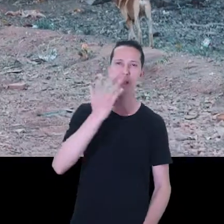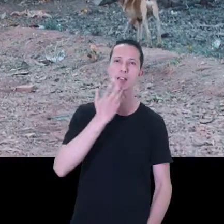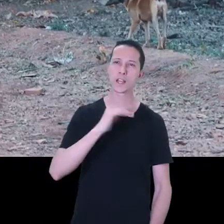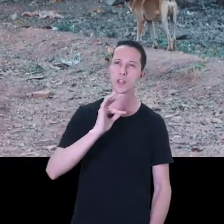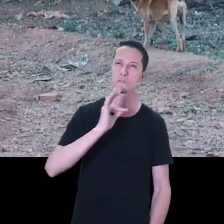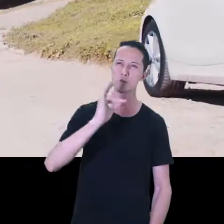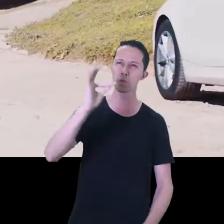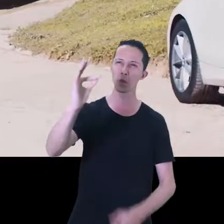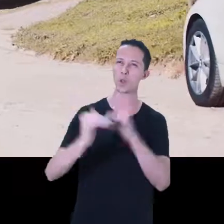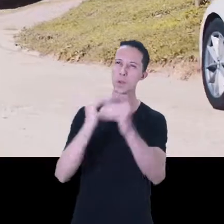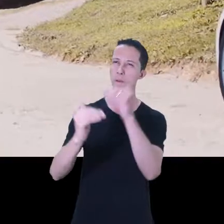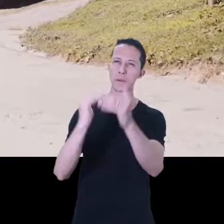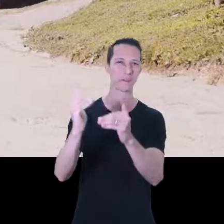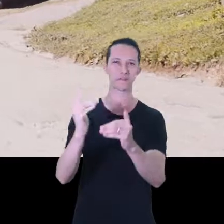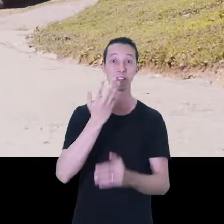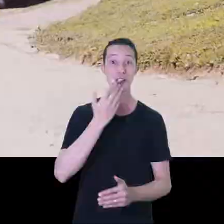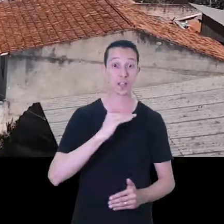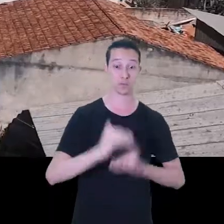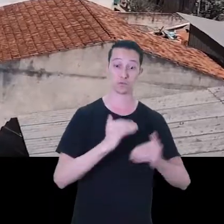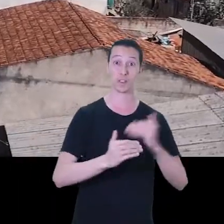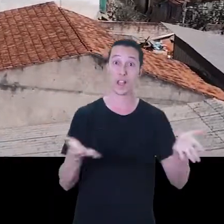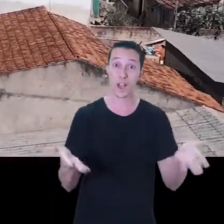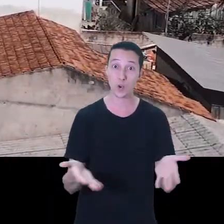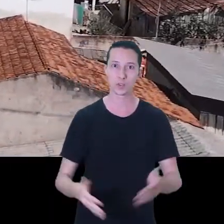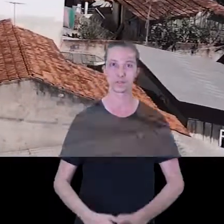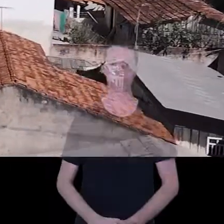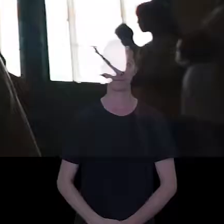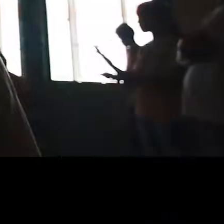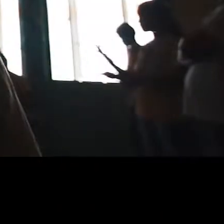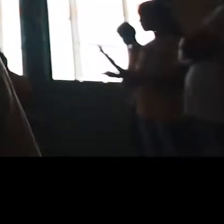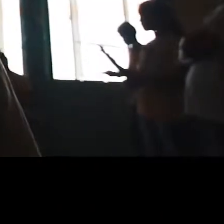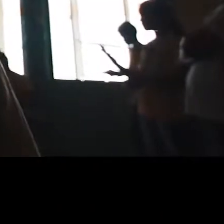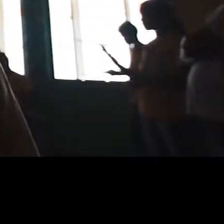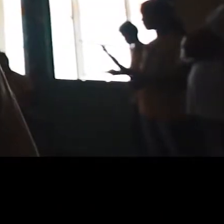criança como algo que um dia vai ser, né? E a criança não é um dia, ela é hoje.